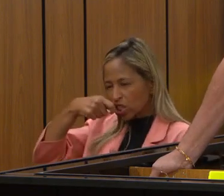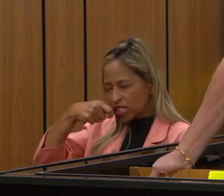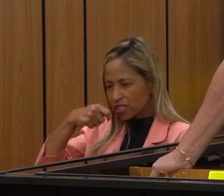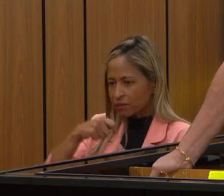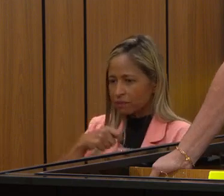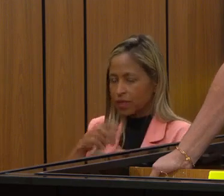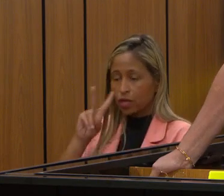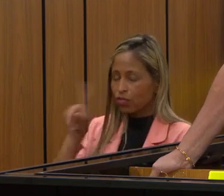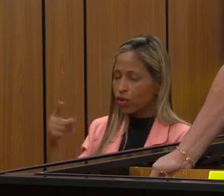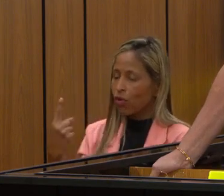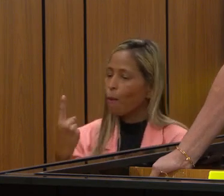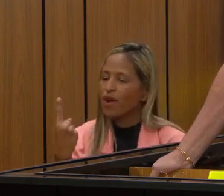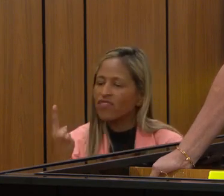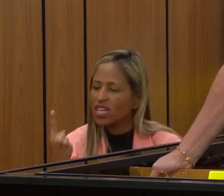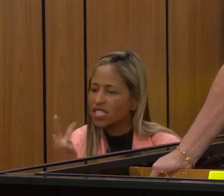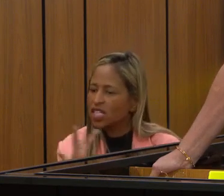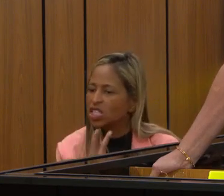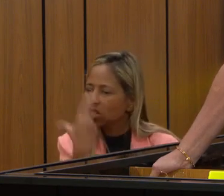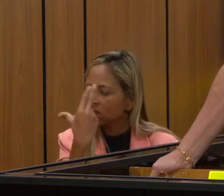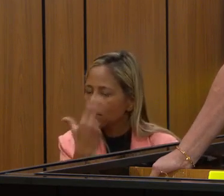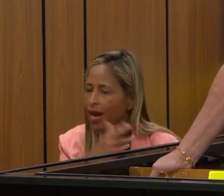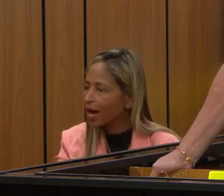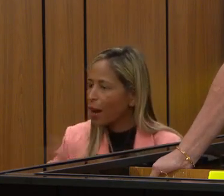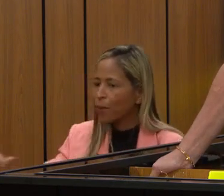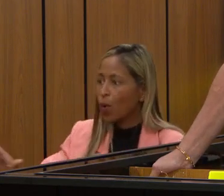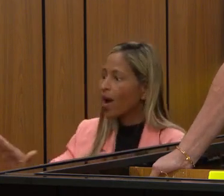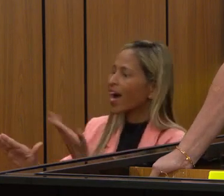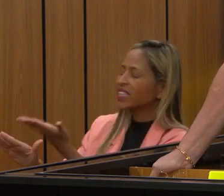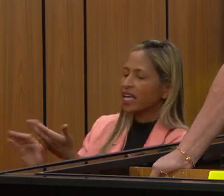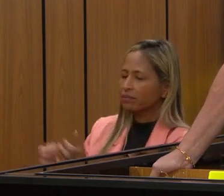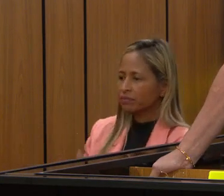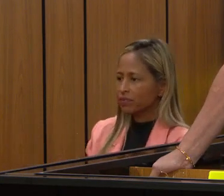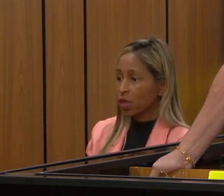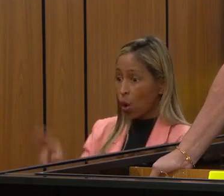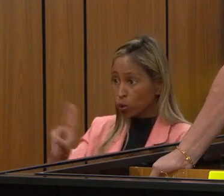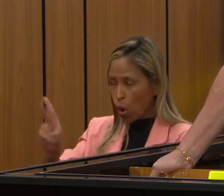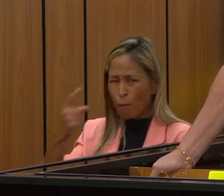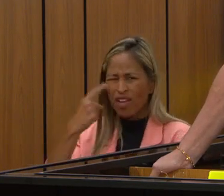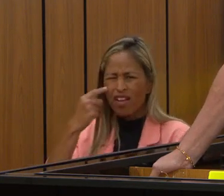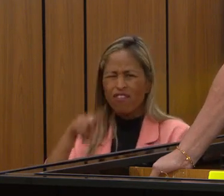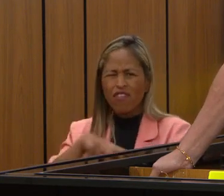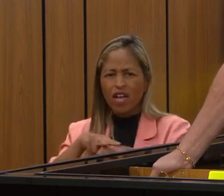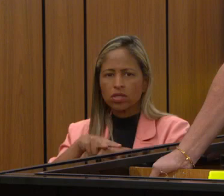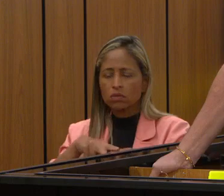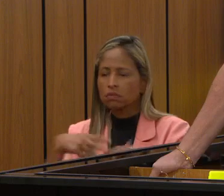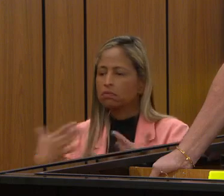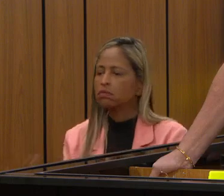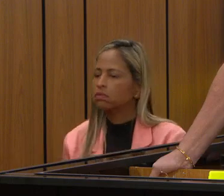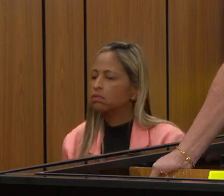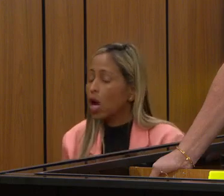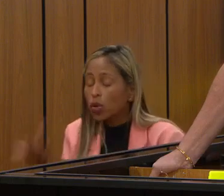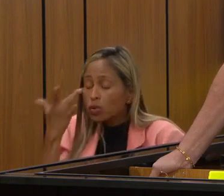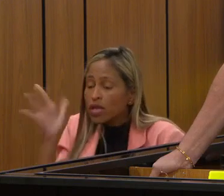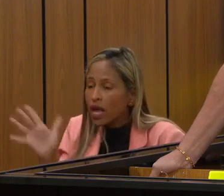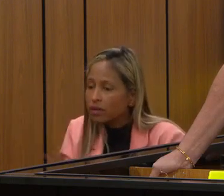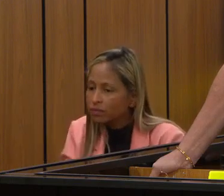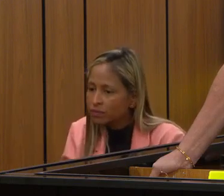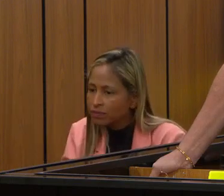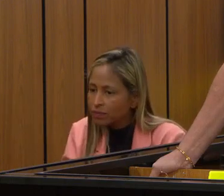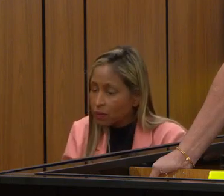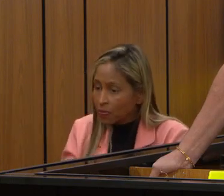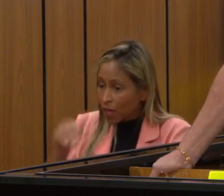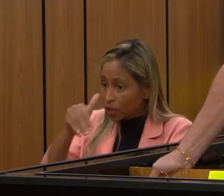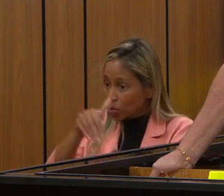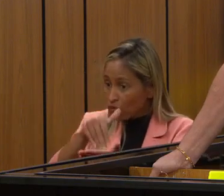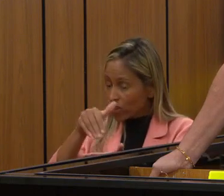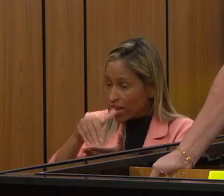eu não mais ouvi lá como também não vi um outro que eu não sei o nome um do olho verde enfim quem ficou ali no final